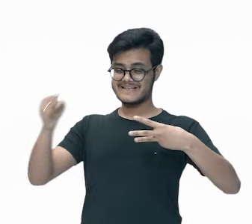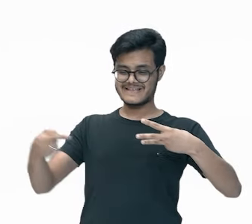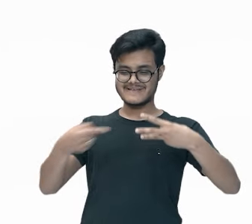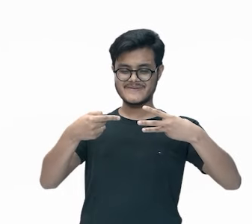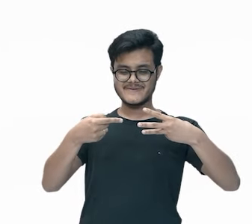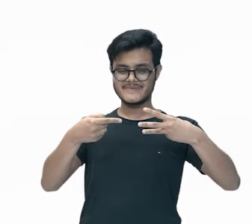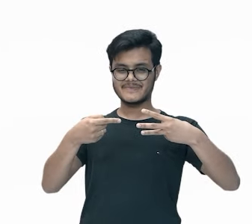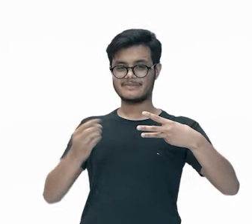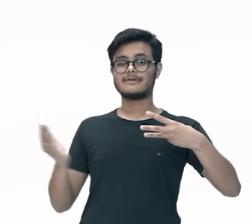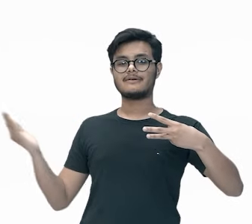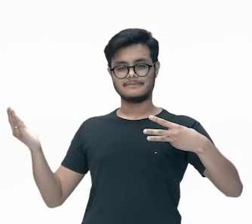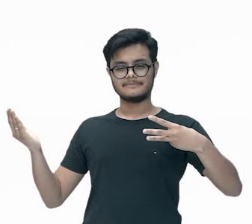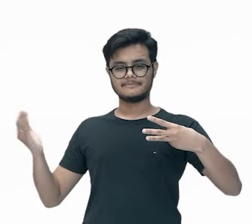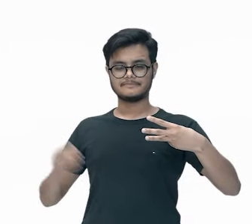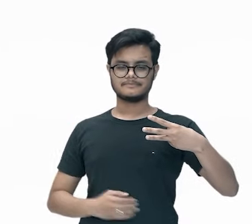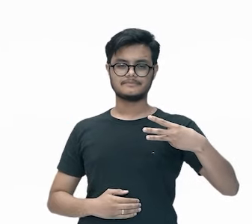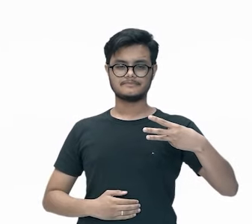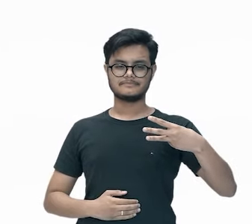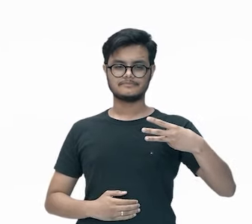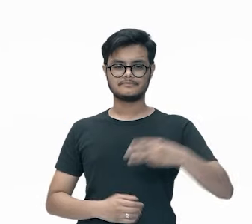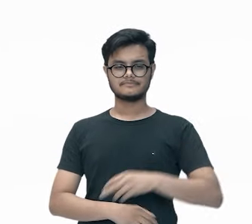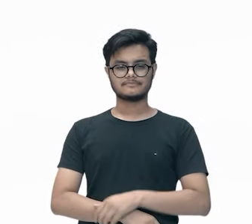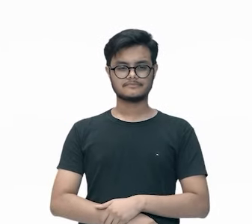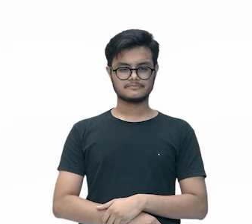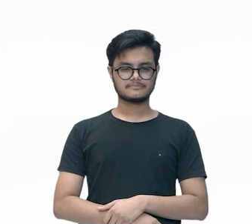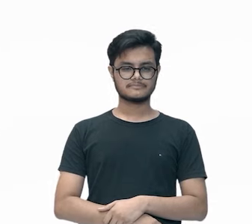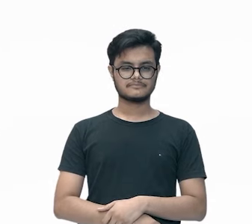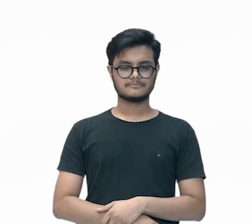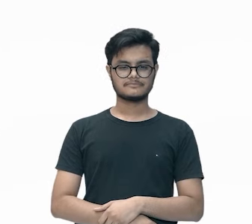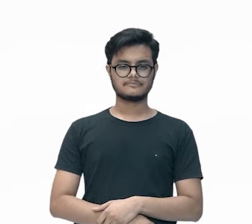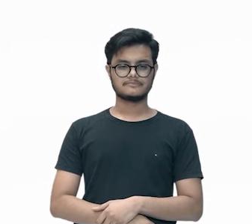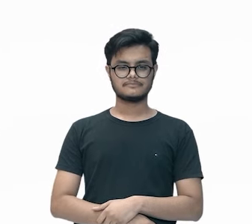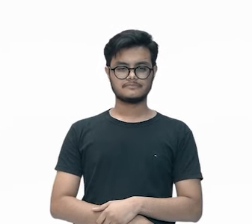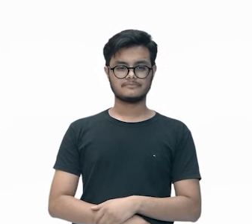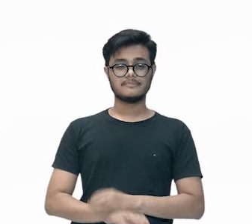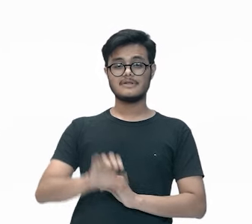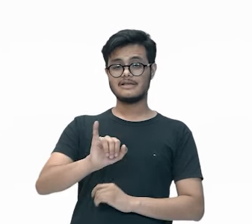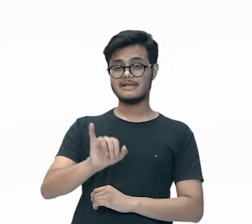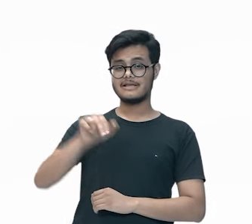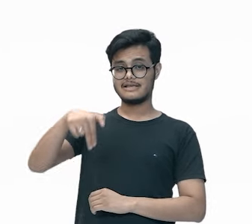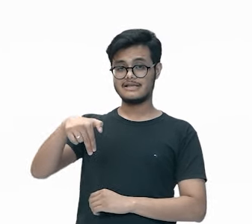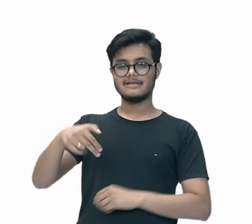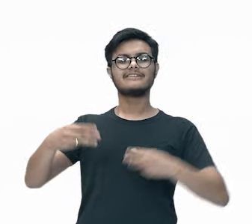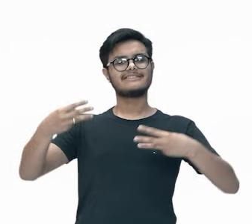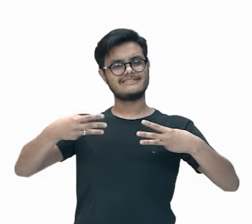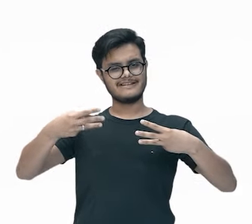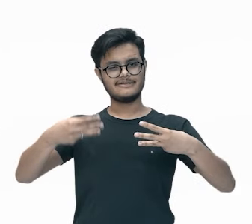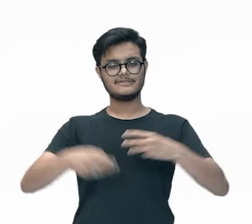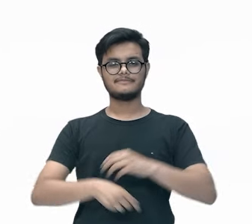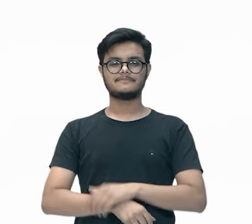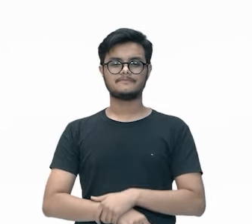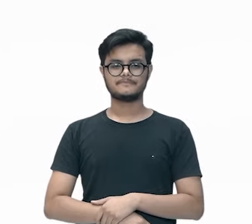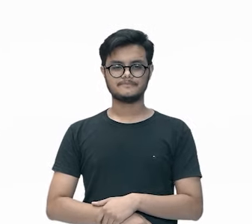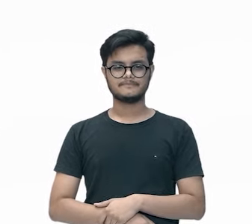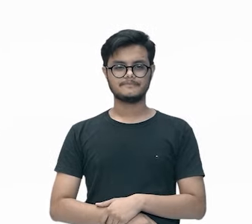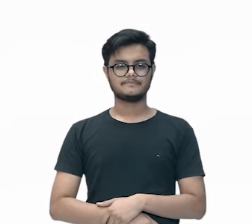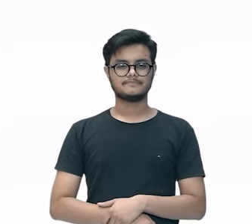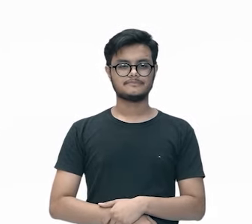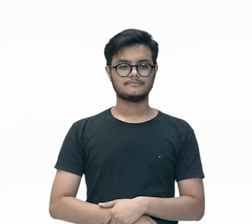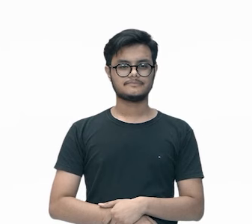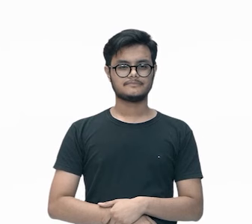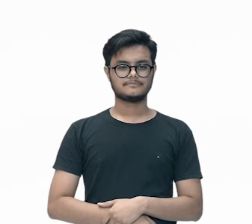ligação, qual é o infixo? In. Então, alcino, propino.